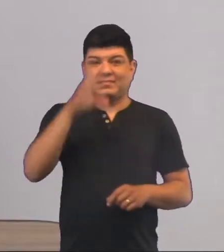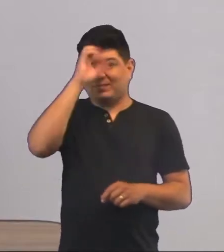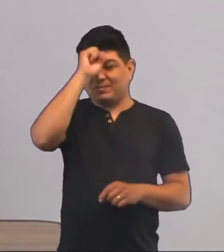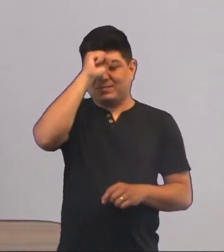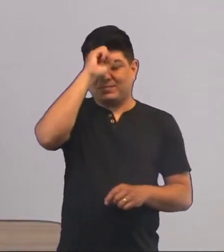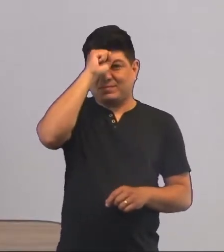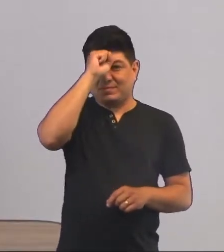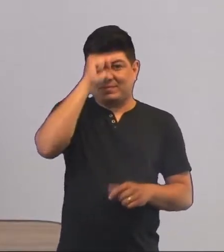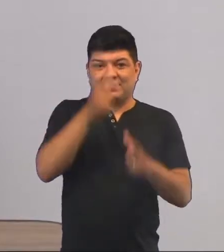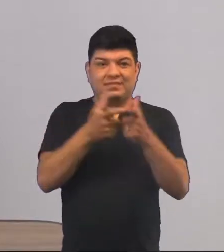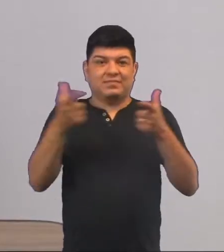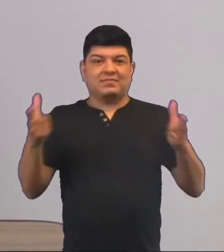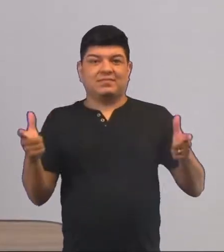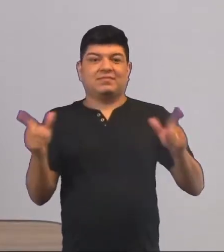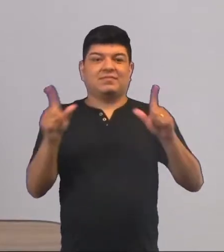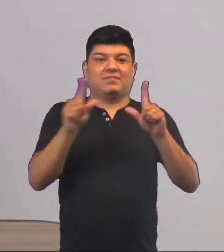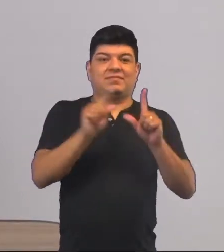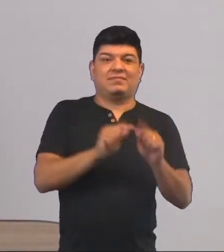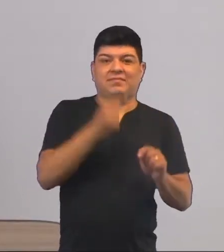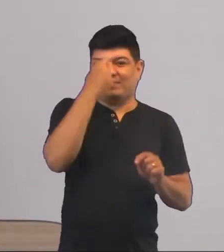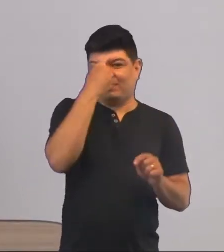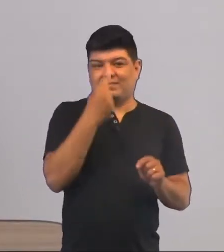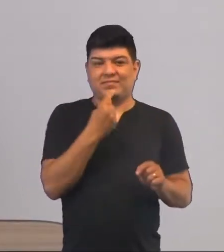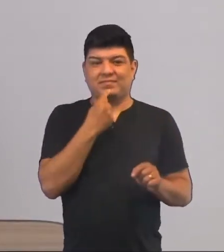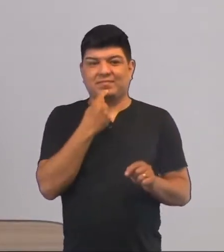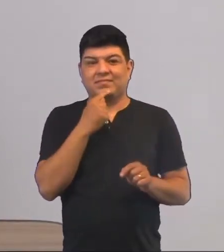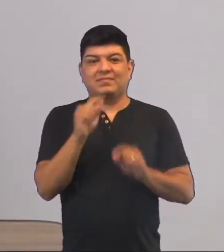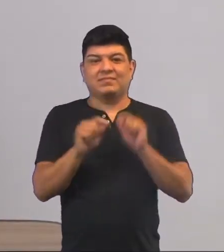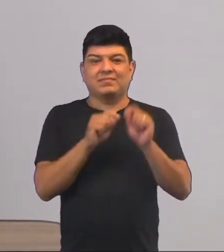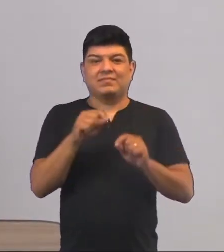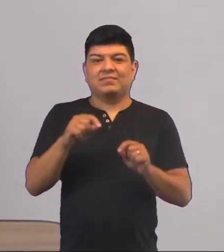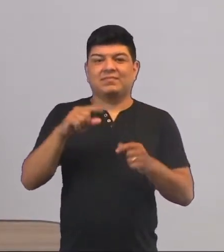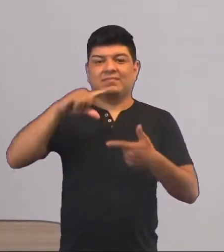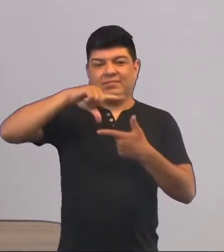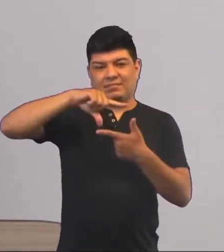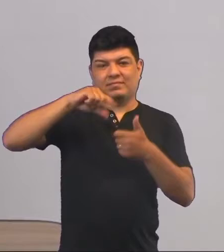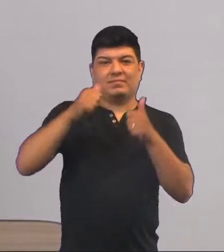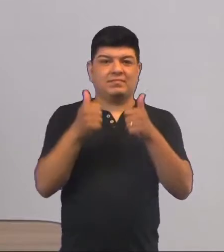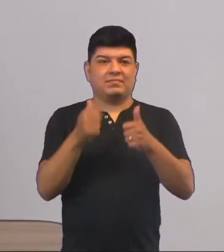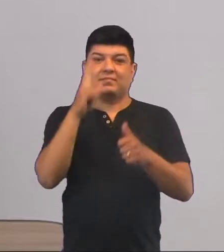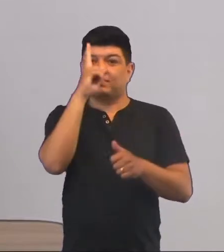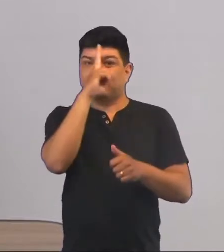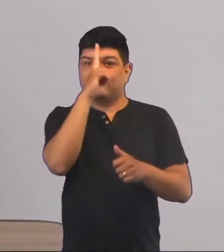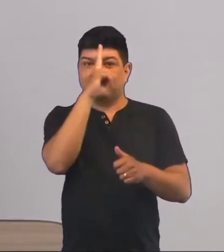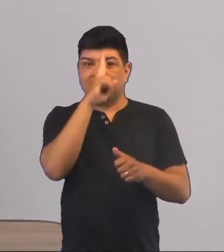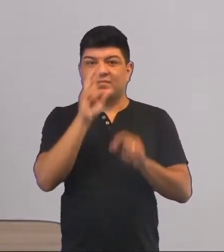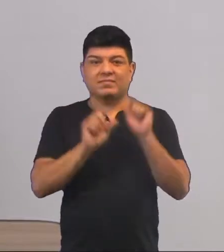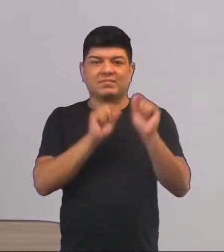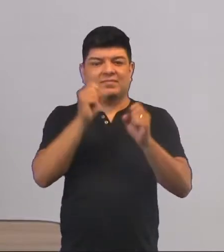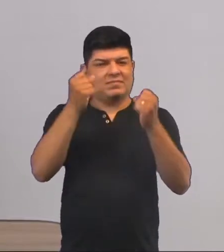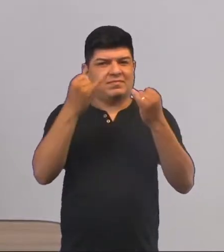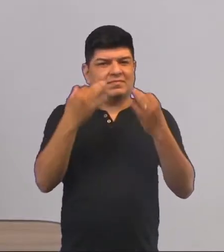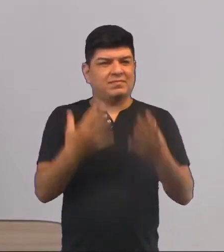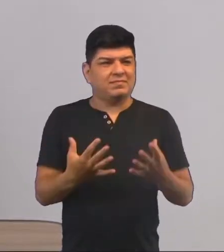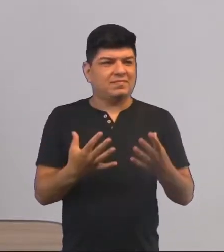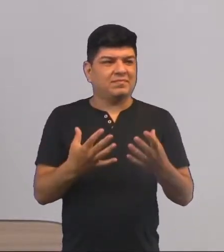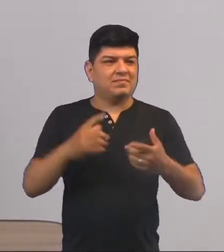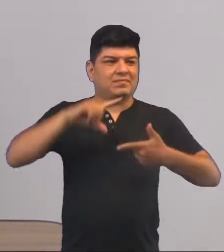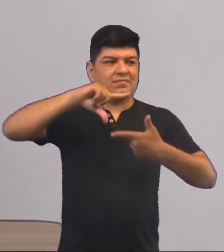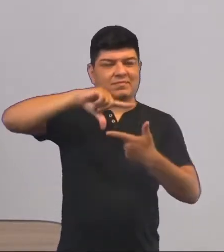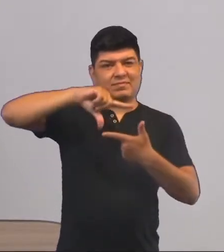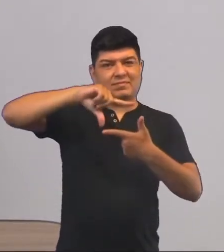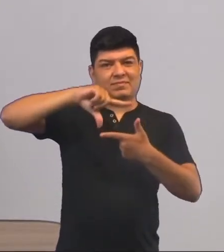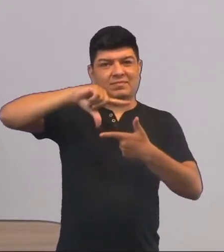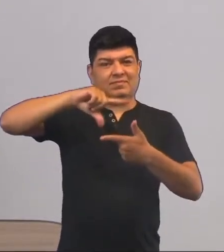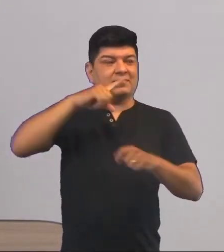aprendendo sobre ampliação e redução de figuras, né, em uma malha quadriculada. Lembra que nós falamos muito dos quadradinhos